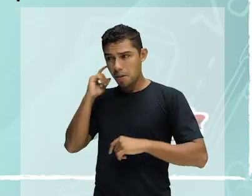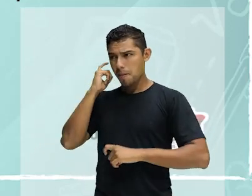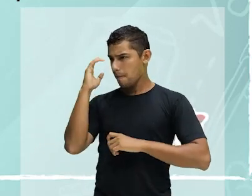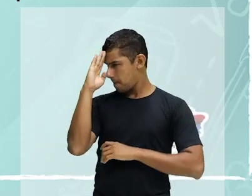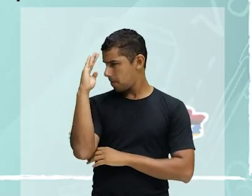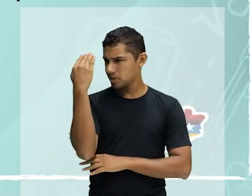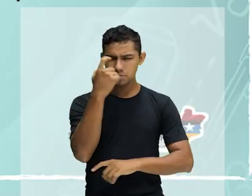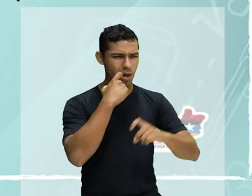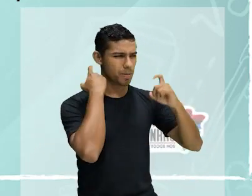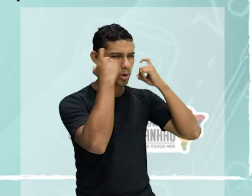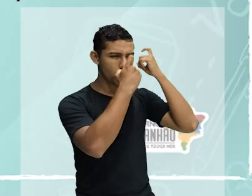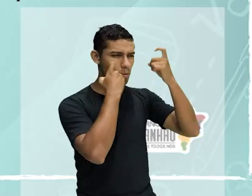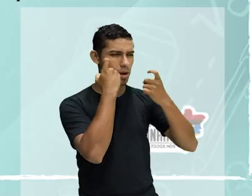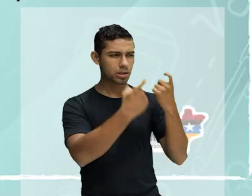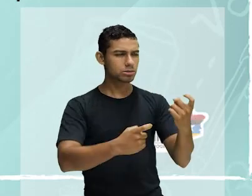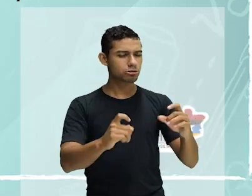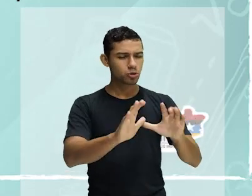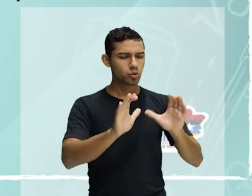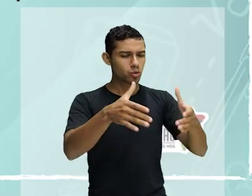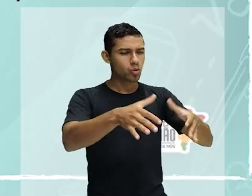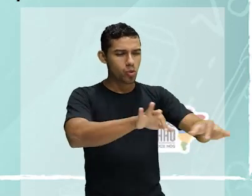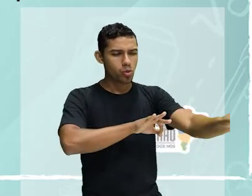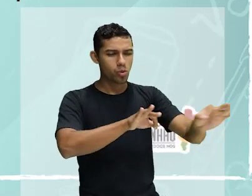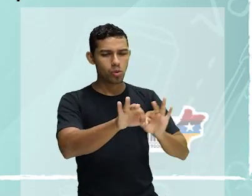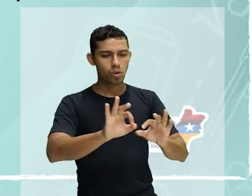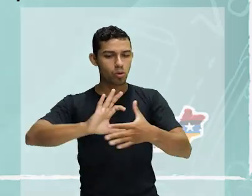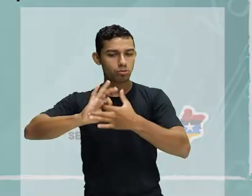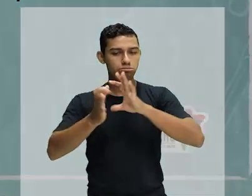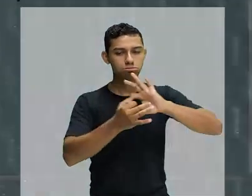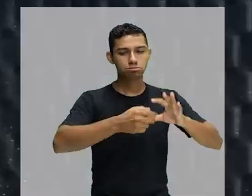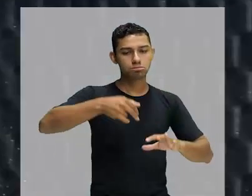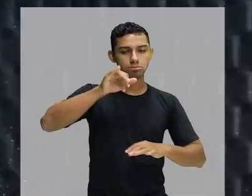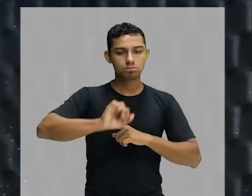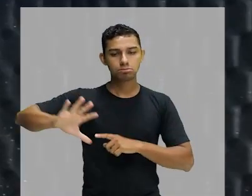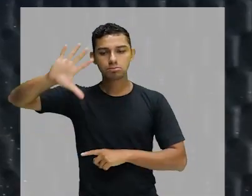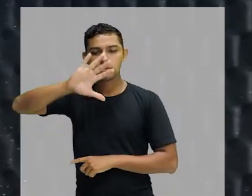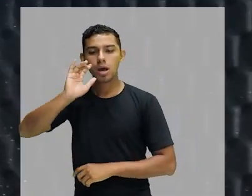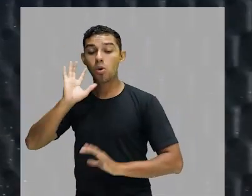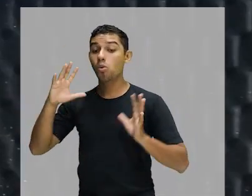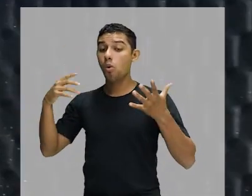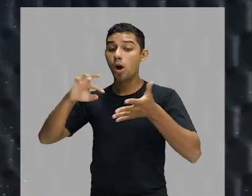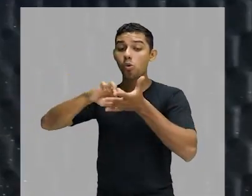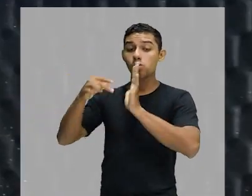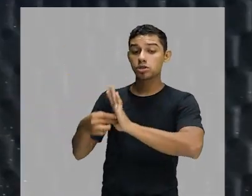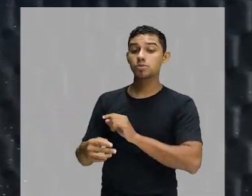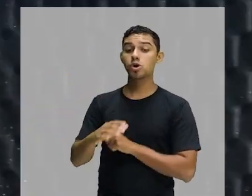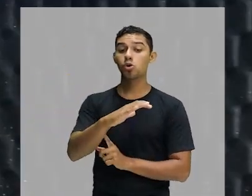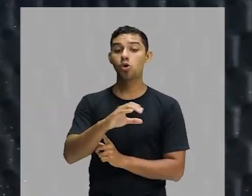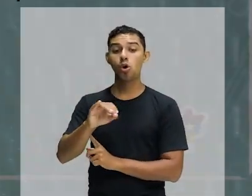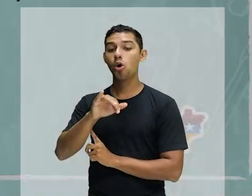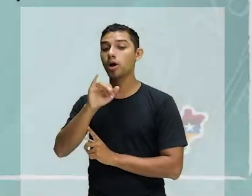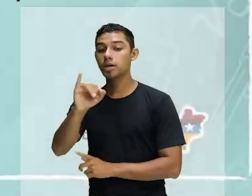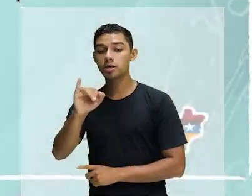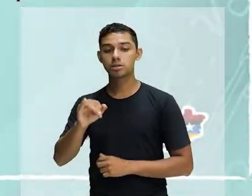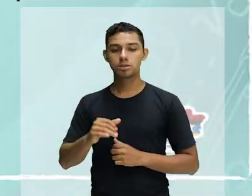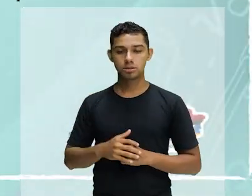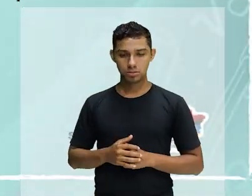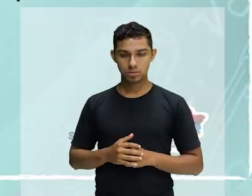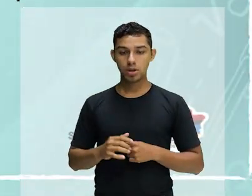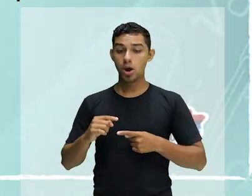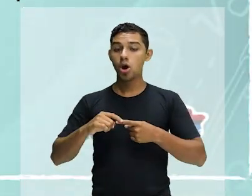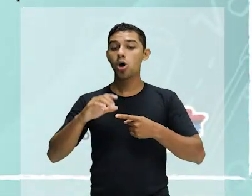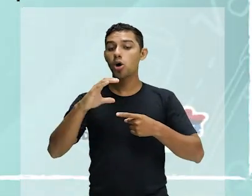preocupações do Comitê Olímpico Internacional. Qual o conceito de doping definido pelo COI? Letra A.